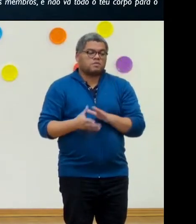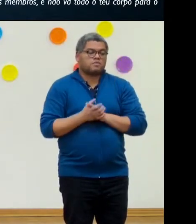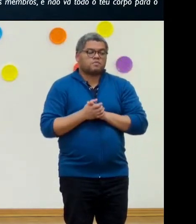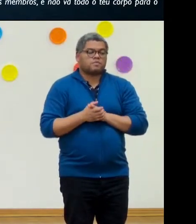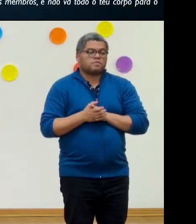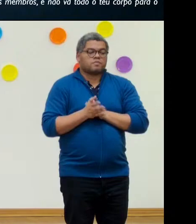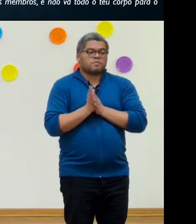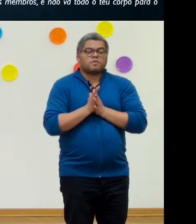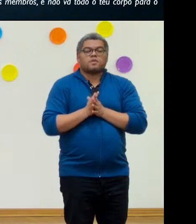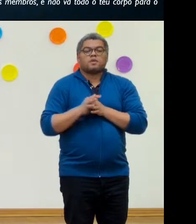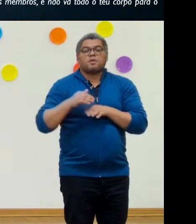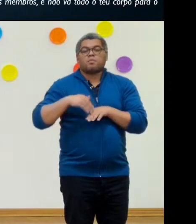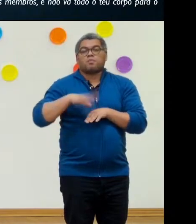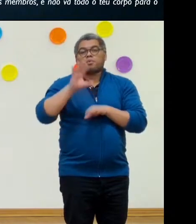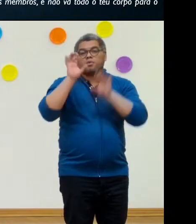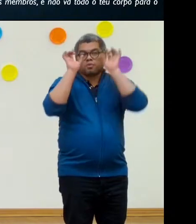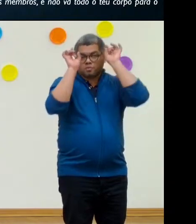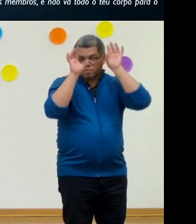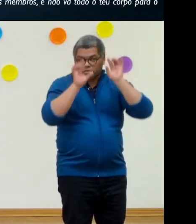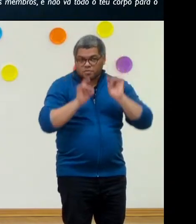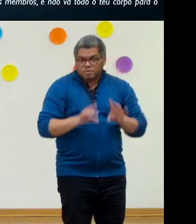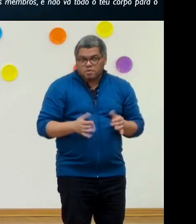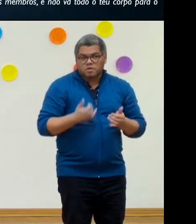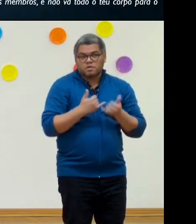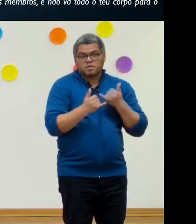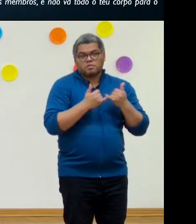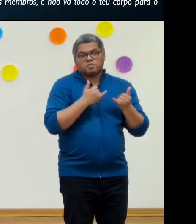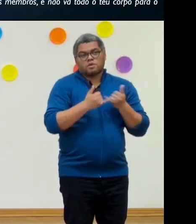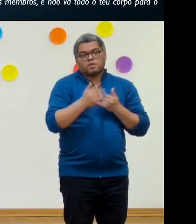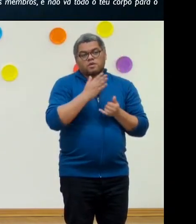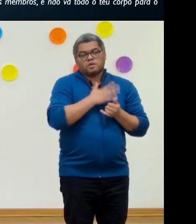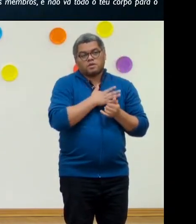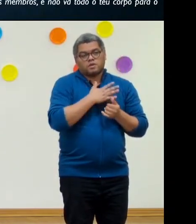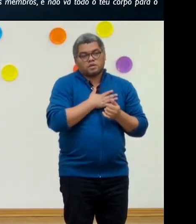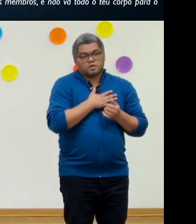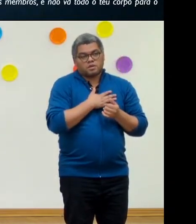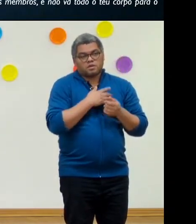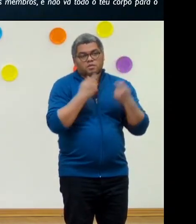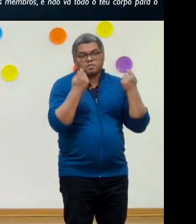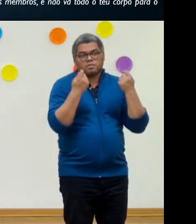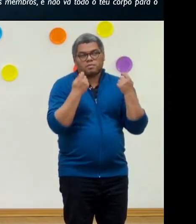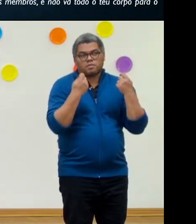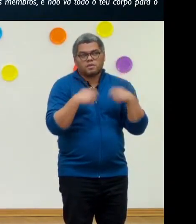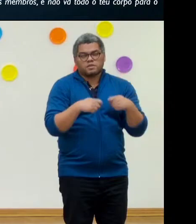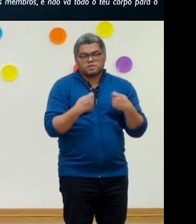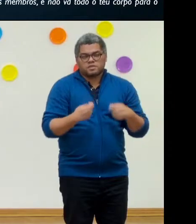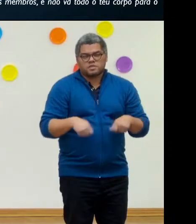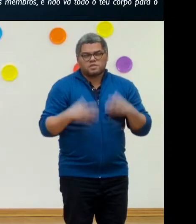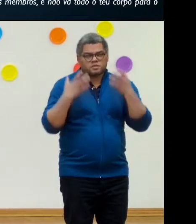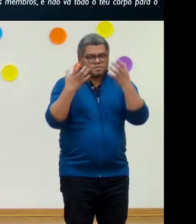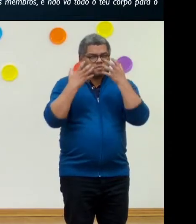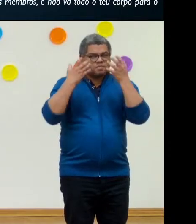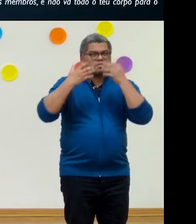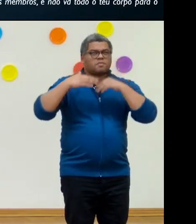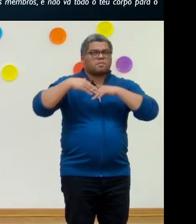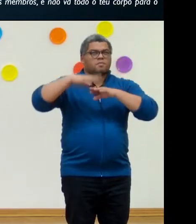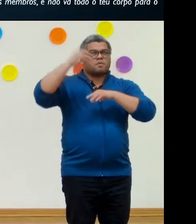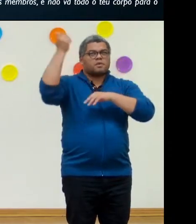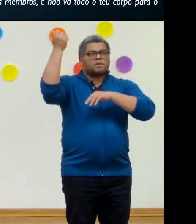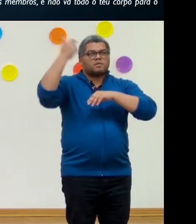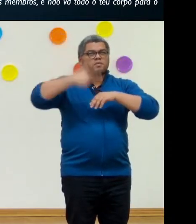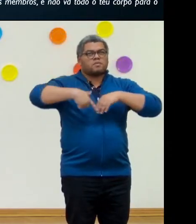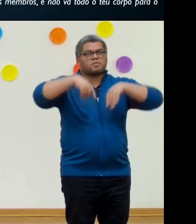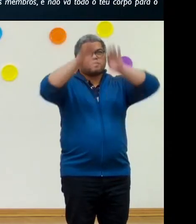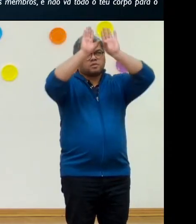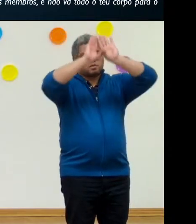Nada, por mais precioso que pareça para nós, deve ser mais desejável que o céu. Nada. Nem o seu